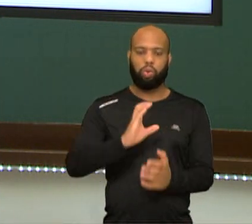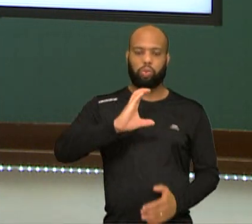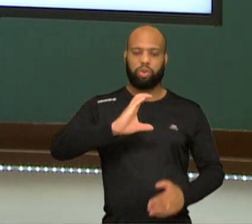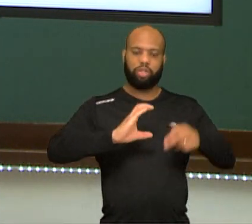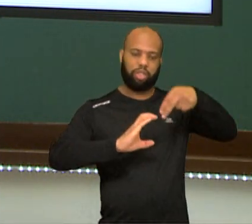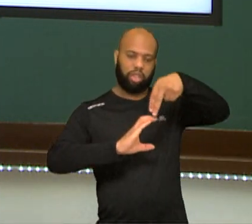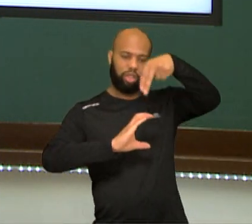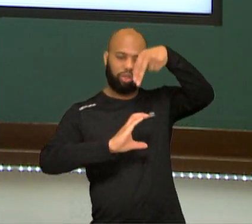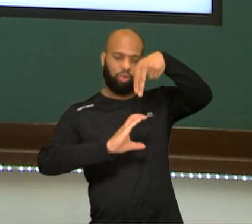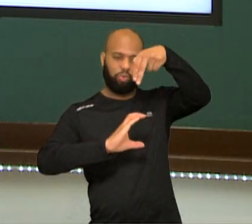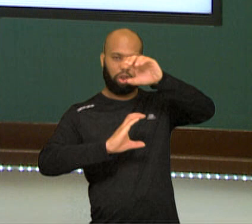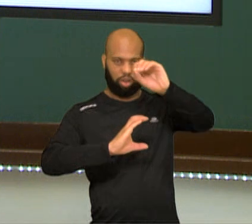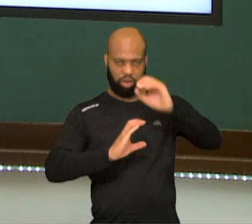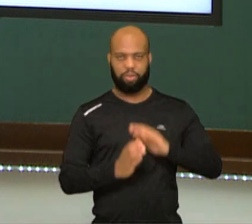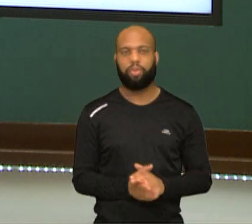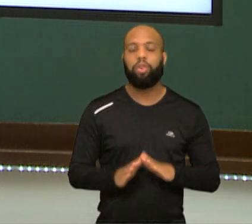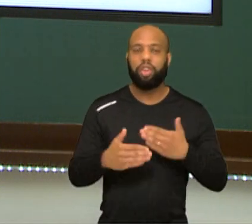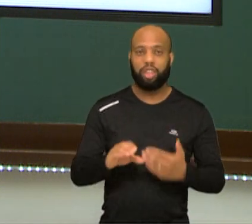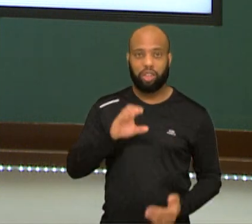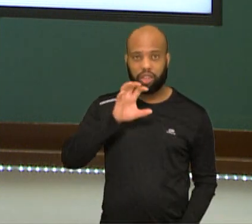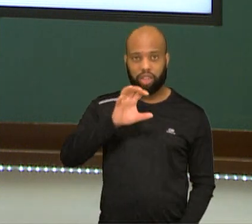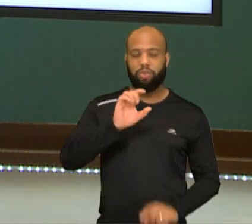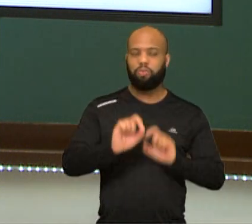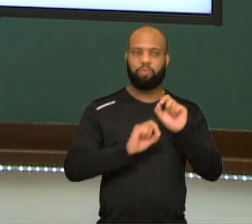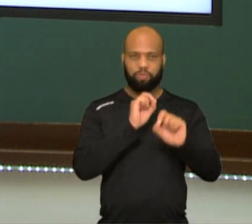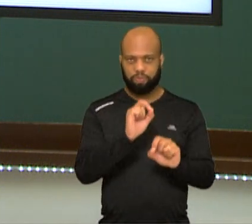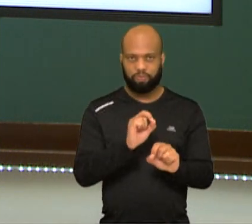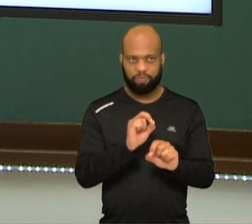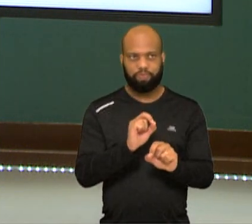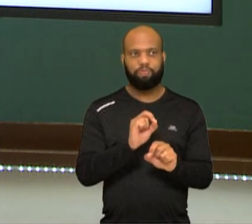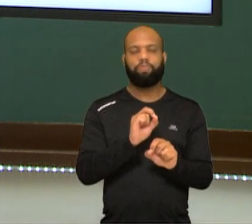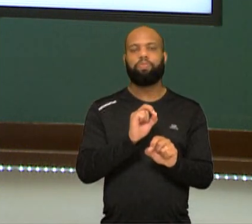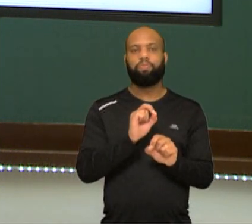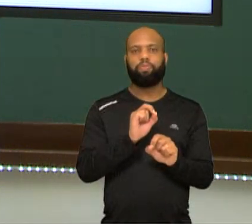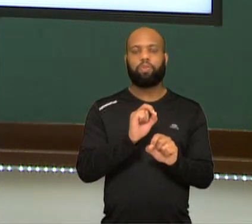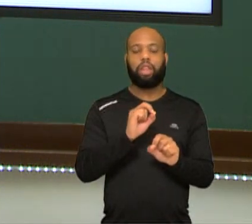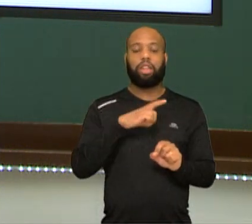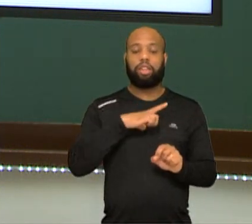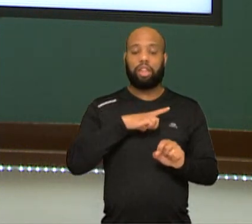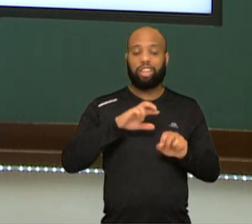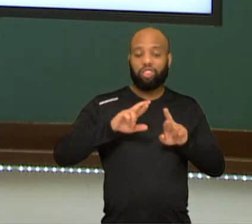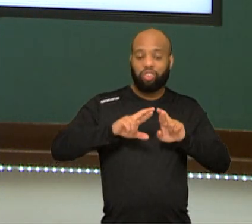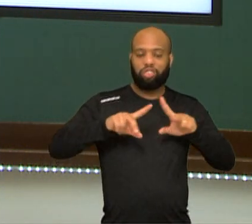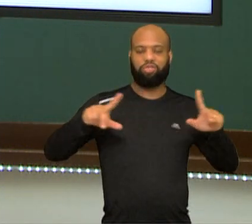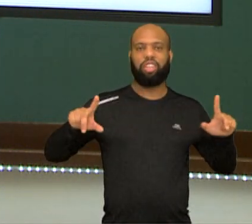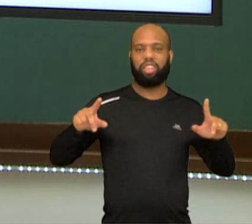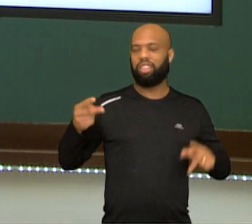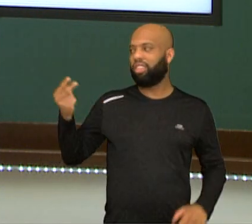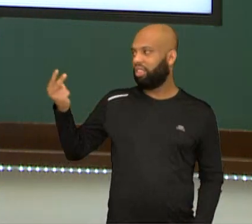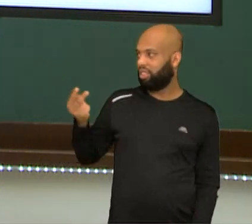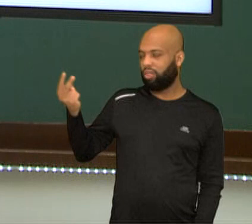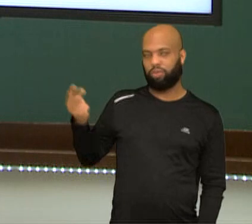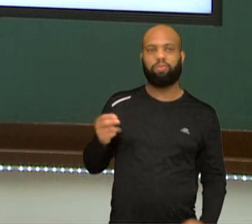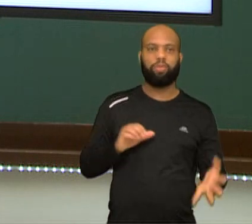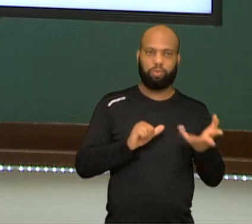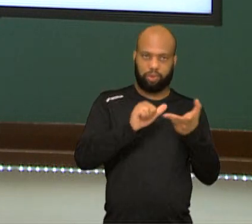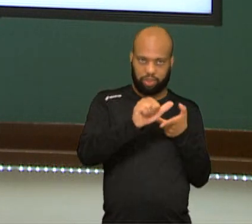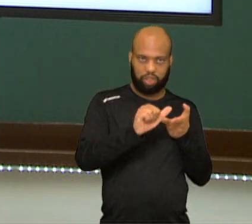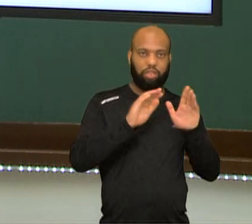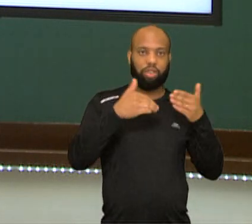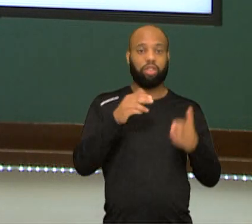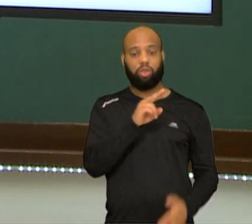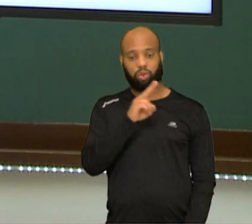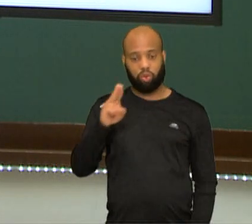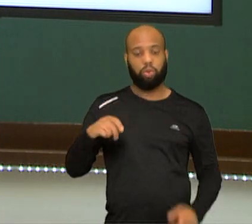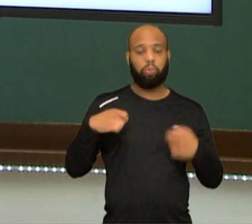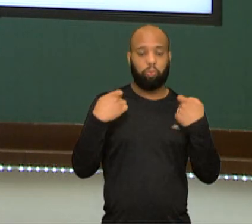tá? E isso aí confere diferenciação a essas duas substâncias. Então, o nome